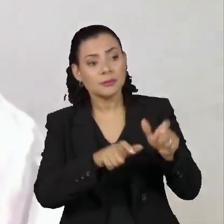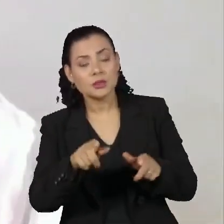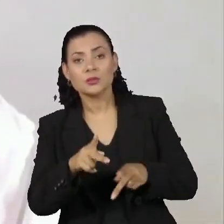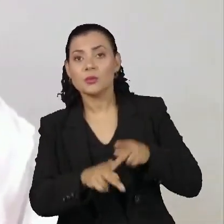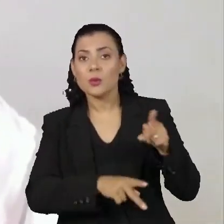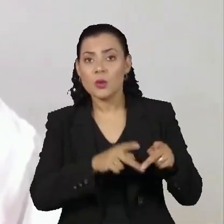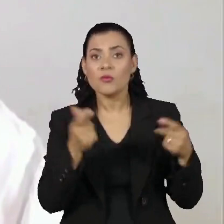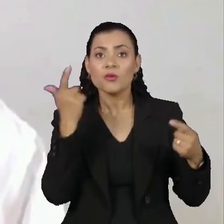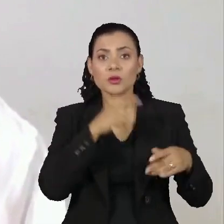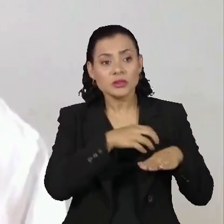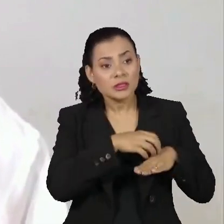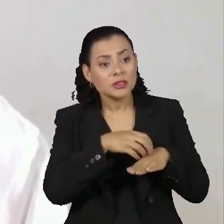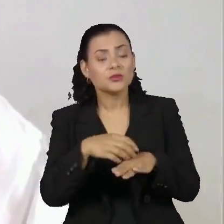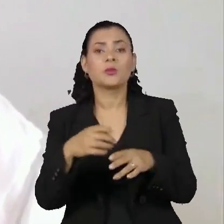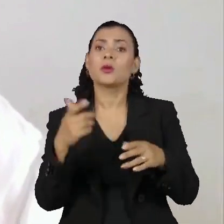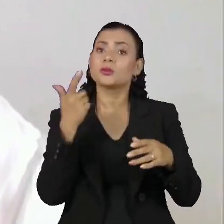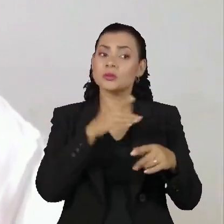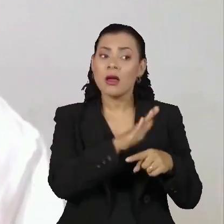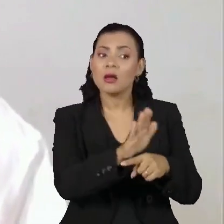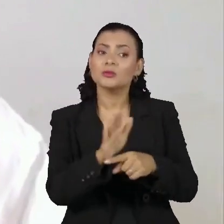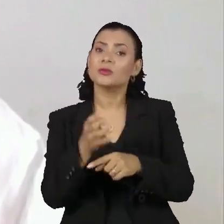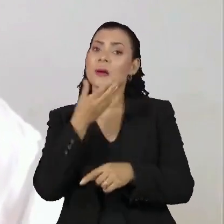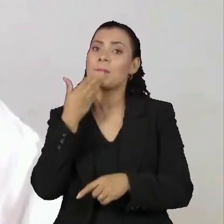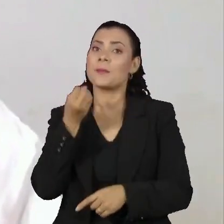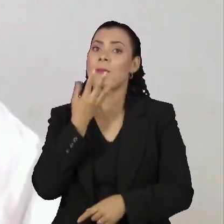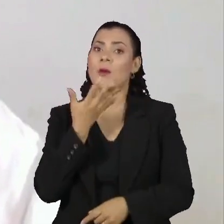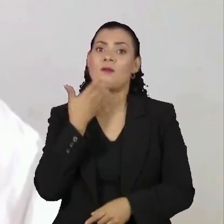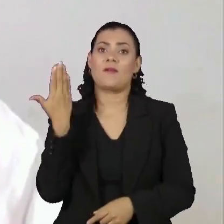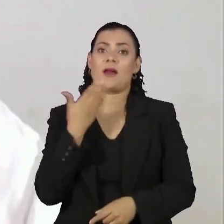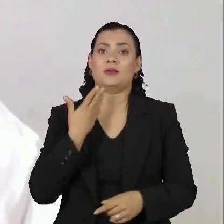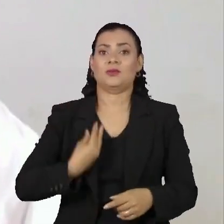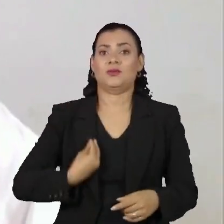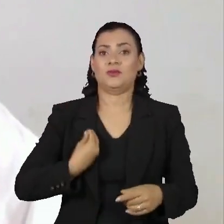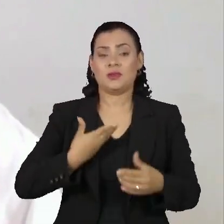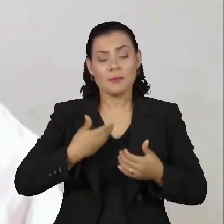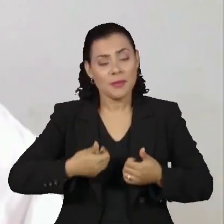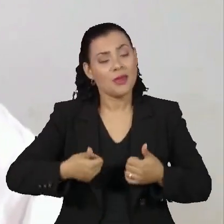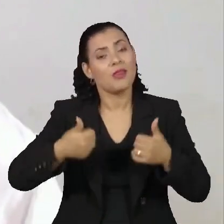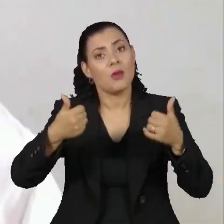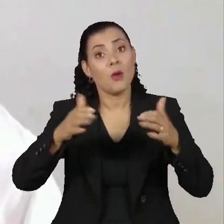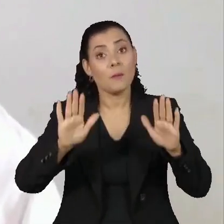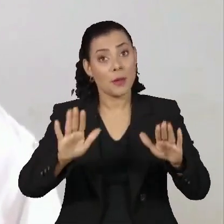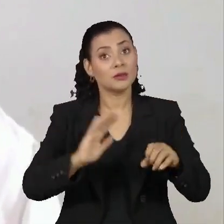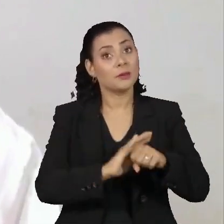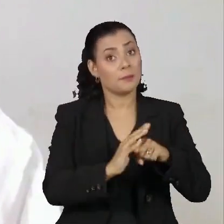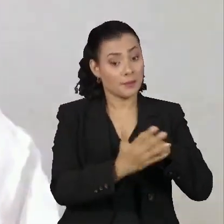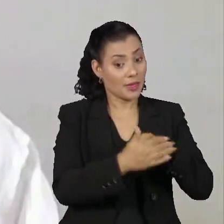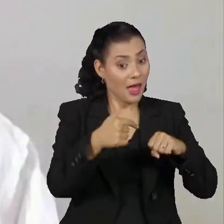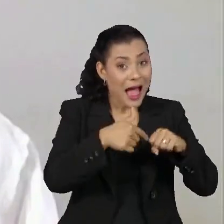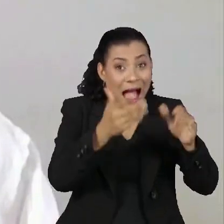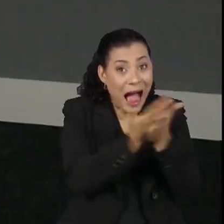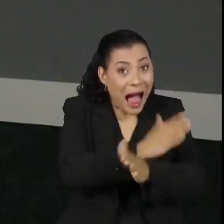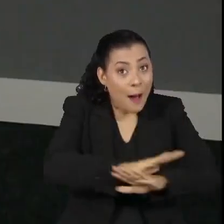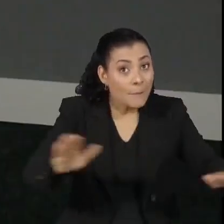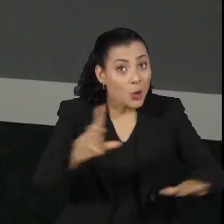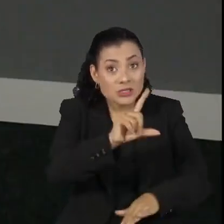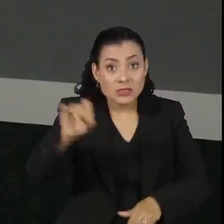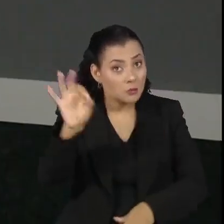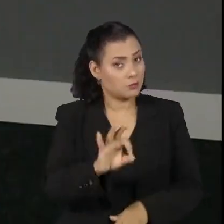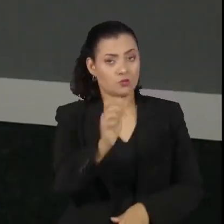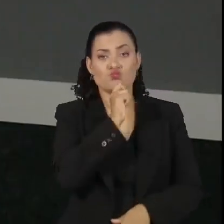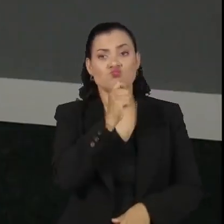termos de transporte, quer dizer, vai facilitar muito a nossa vida. Mas a pandemia, infelizmente, ainda não terminou. Então, o